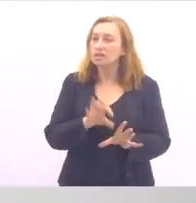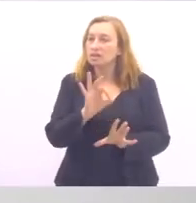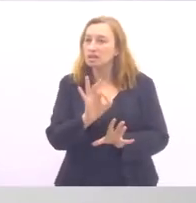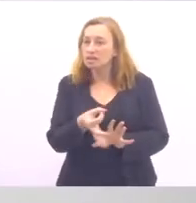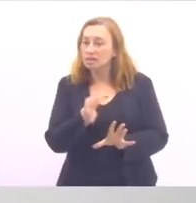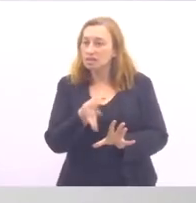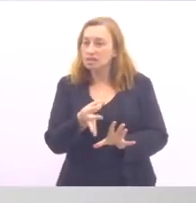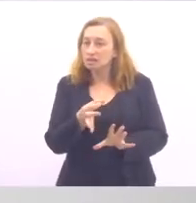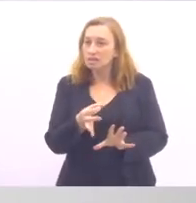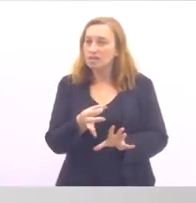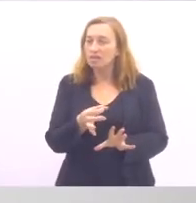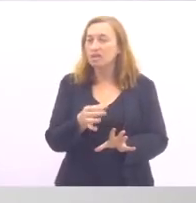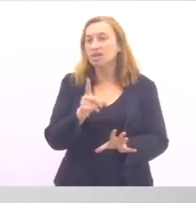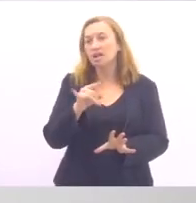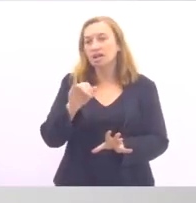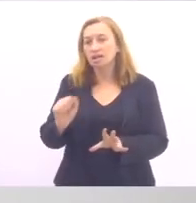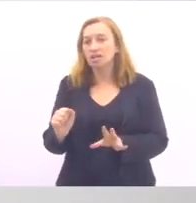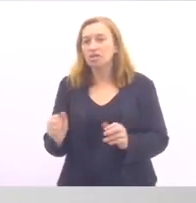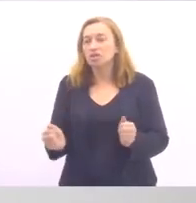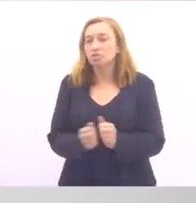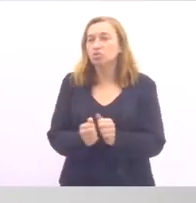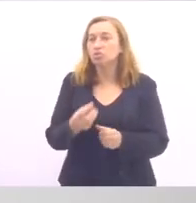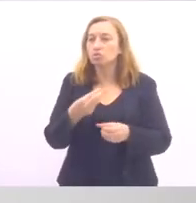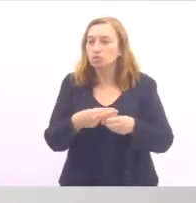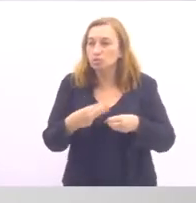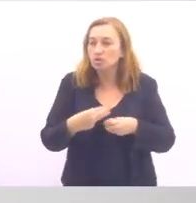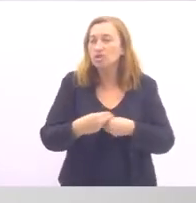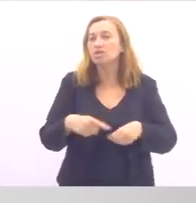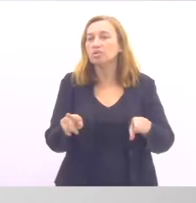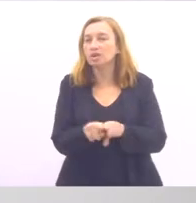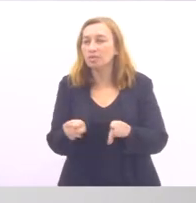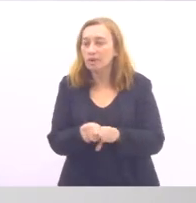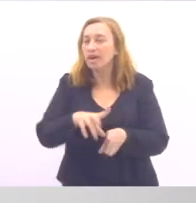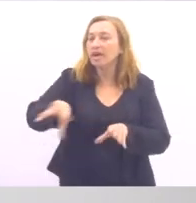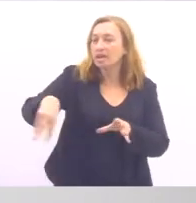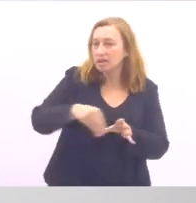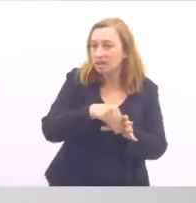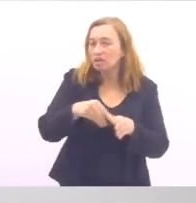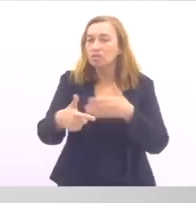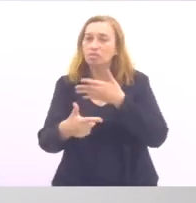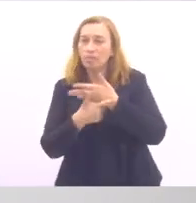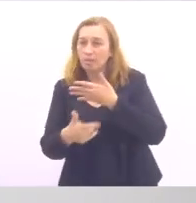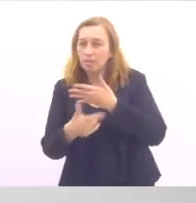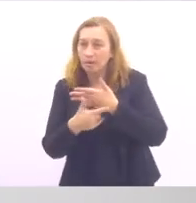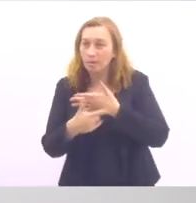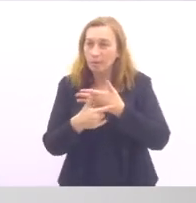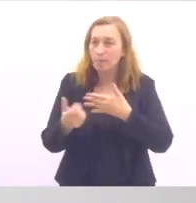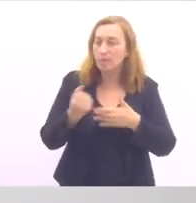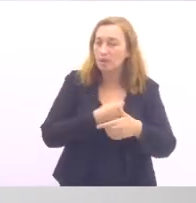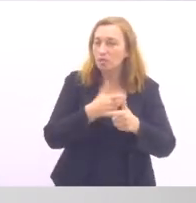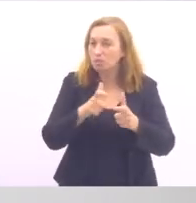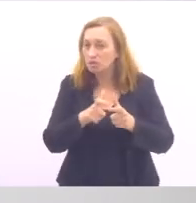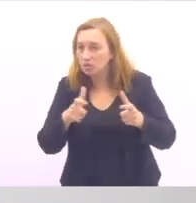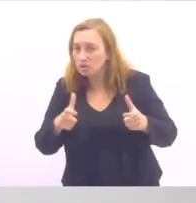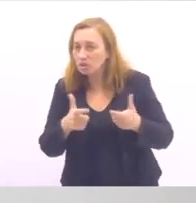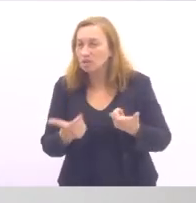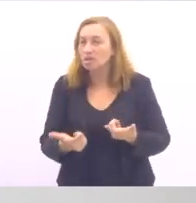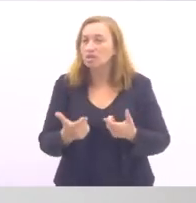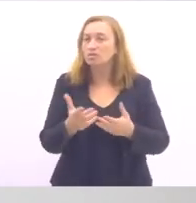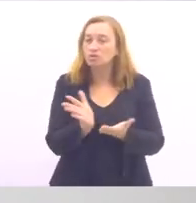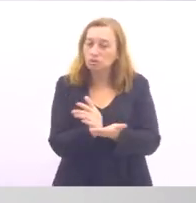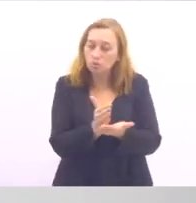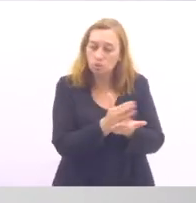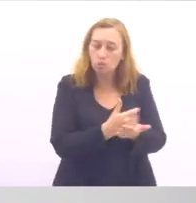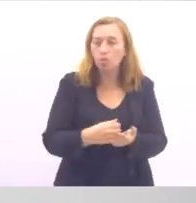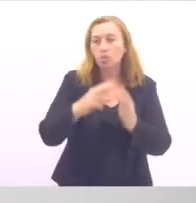da cadeia, colocando junto os municípios também dentro desse papel, aumentar os índices de coleta